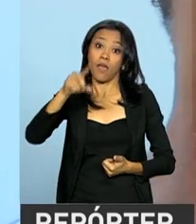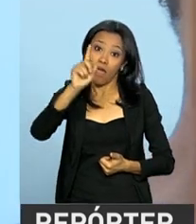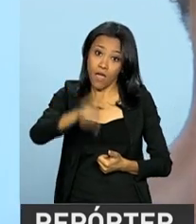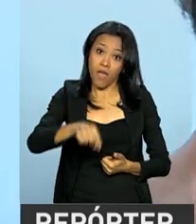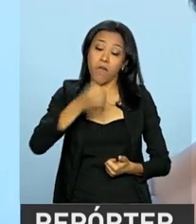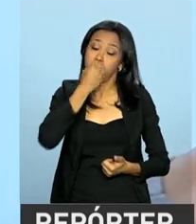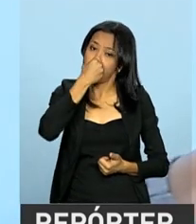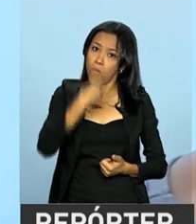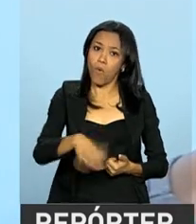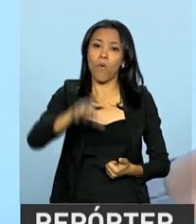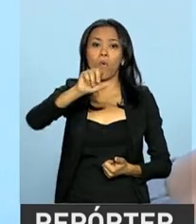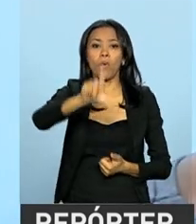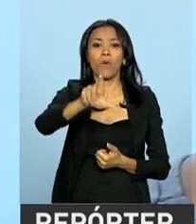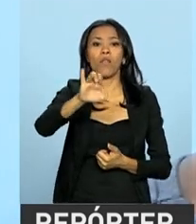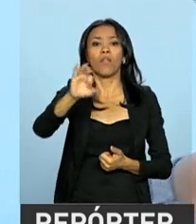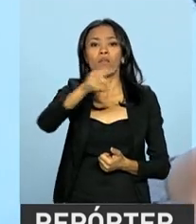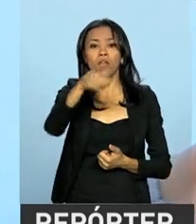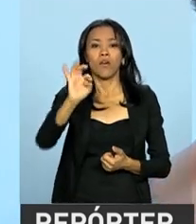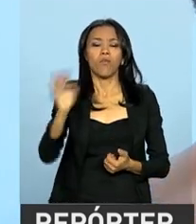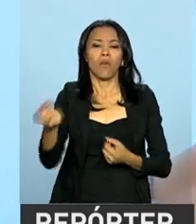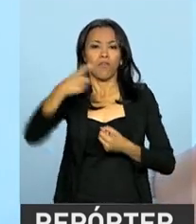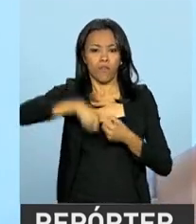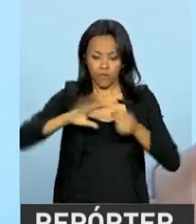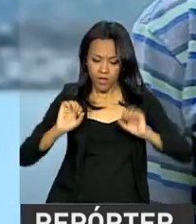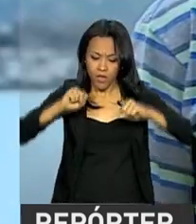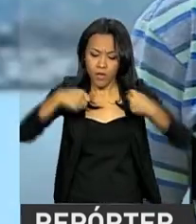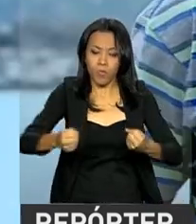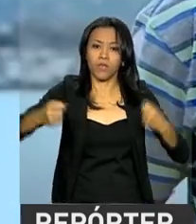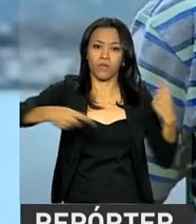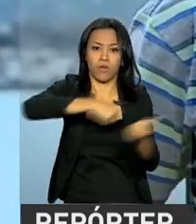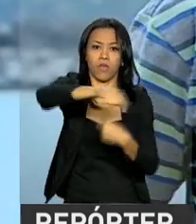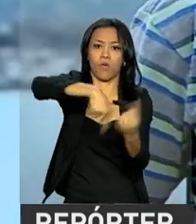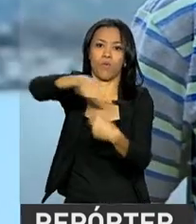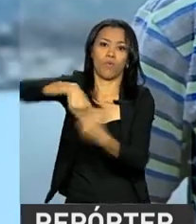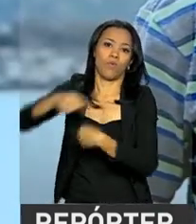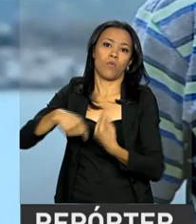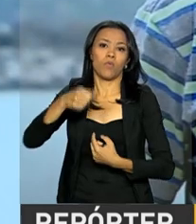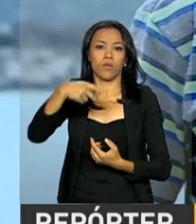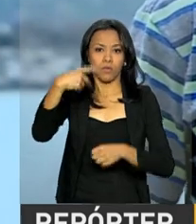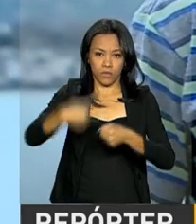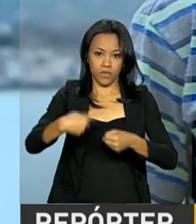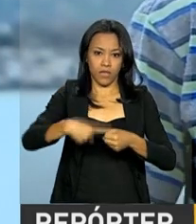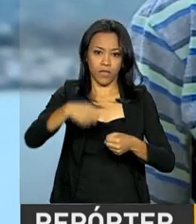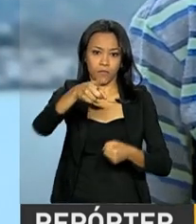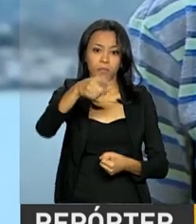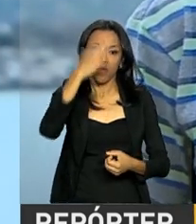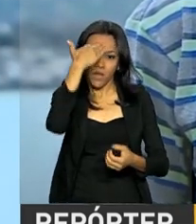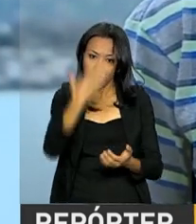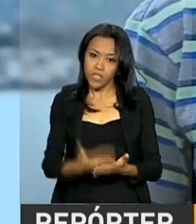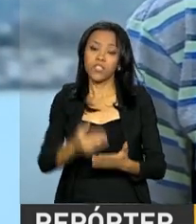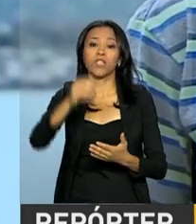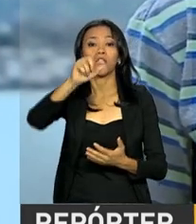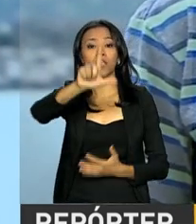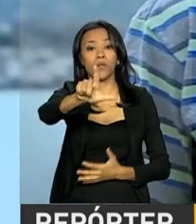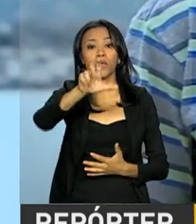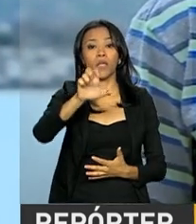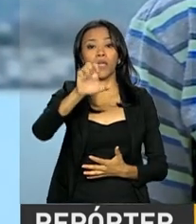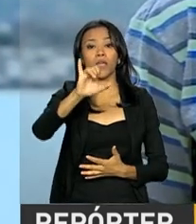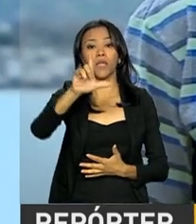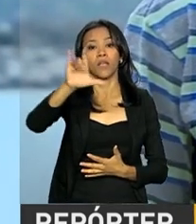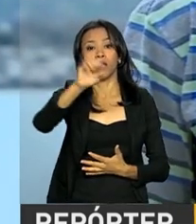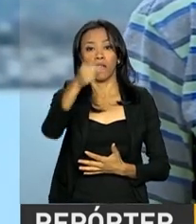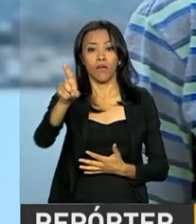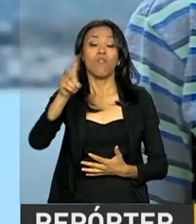positivo para a retomada do crescimento econômico do município. Eu acredito que o leilão venha trazer benefícios para a cidade,